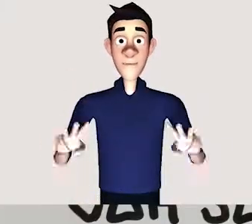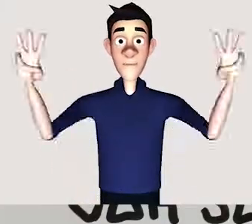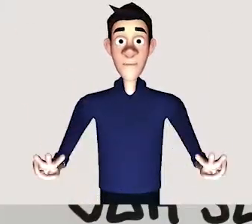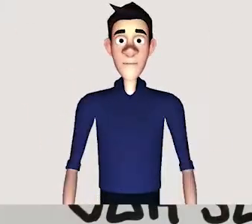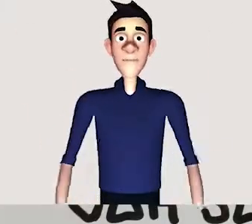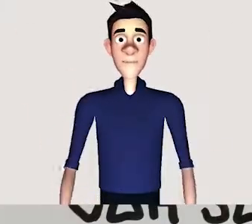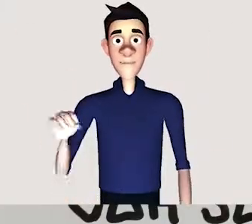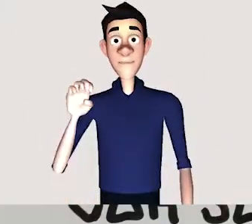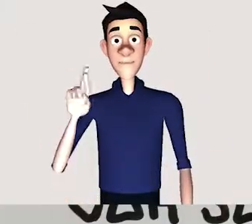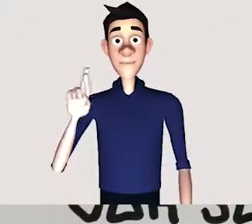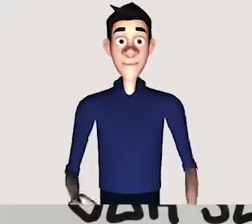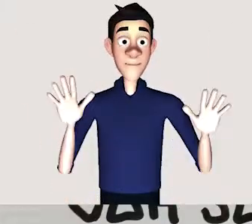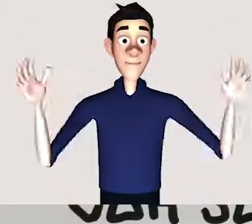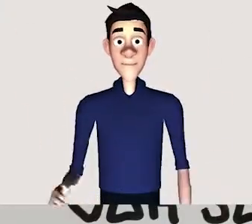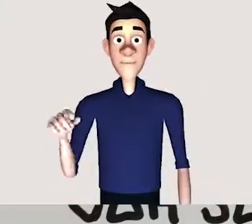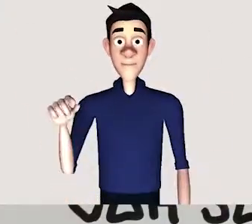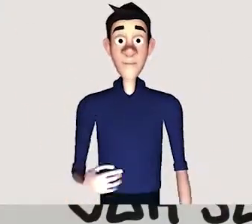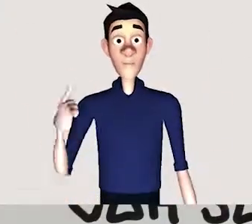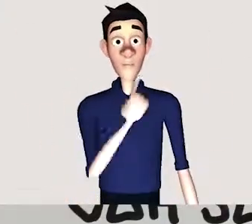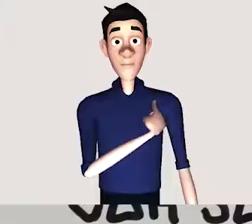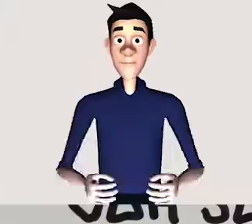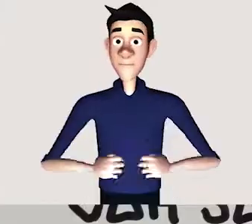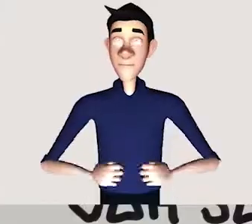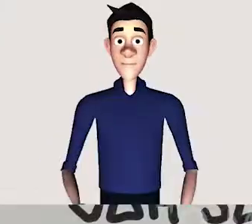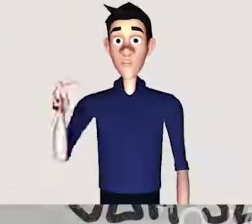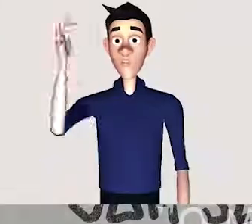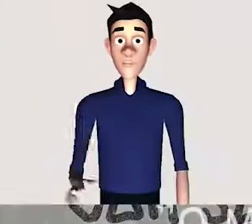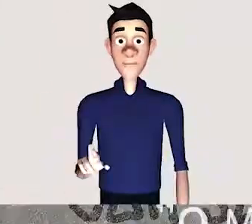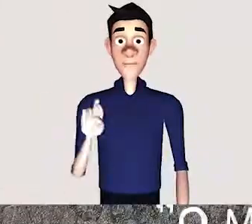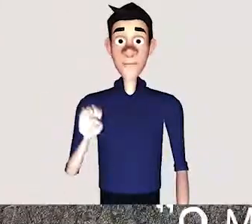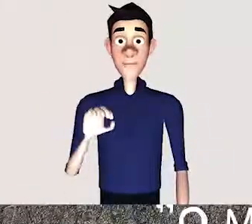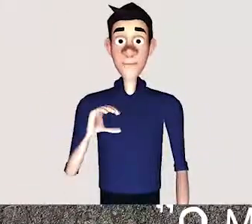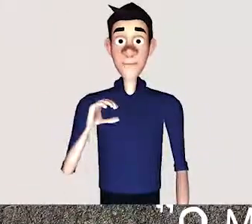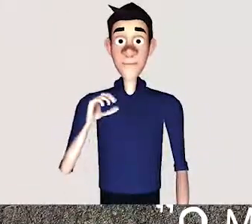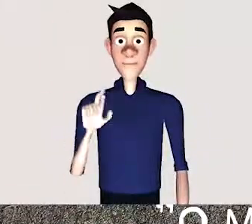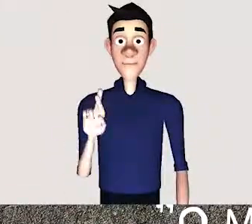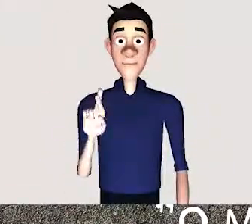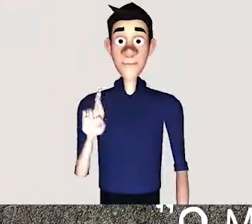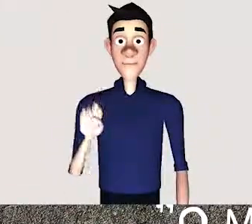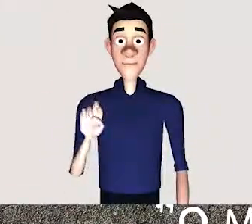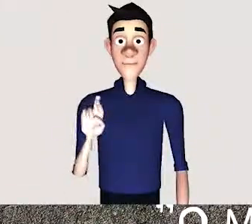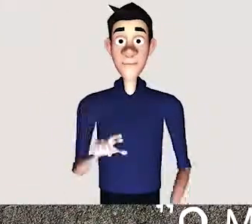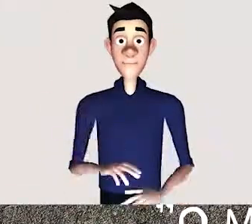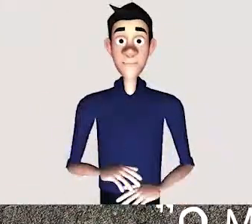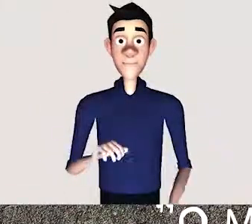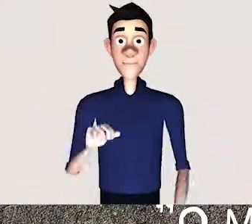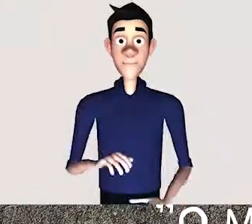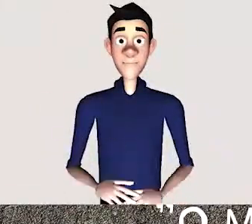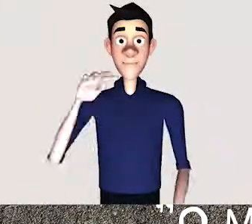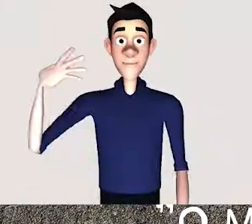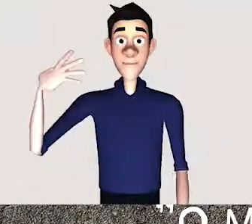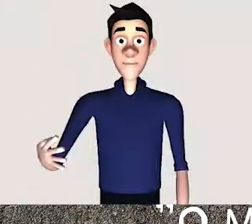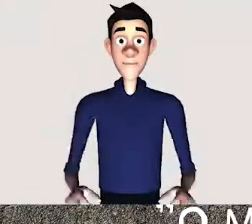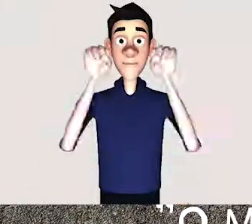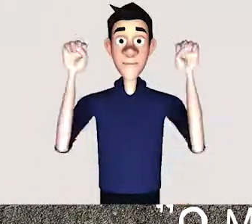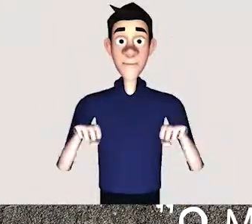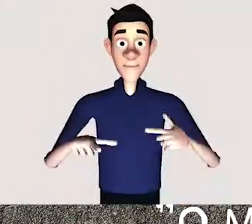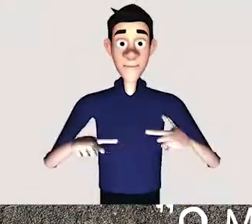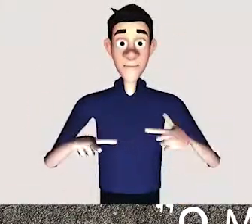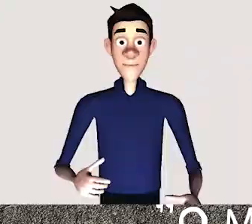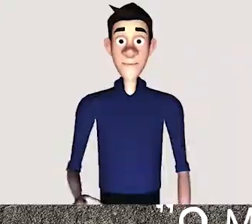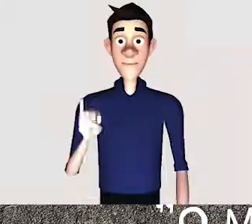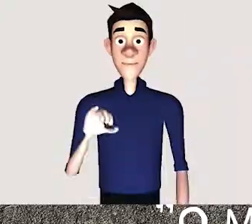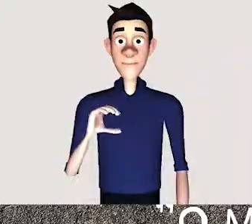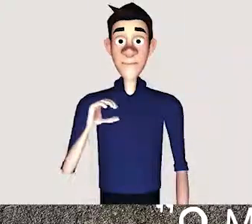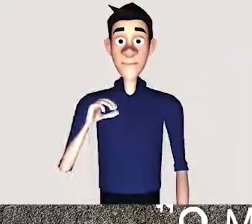museus do ICOM, o Conselho Internacional de Museus. Vamos observar essa definição, vamos